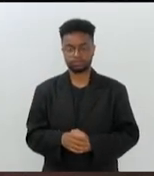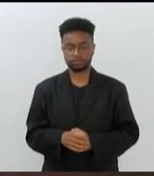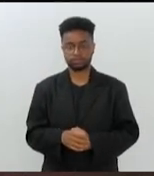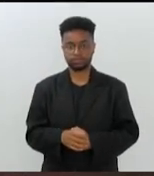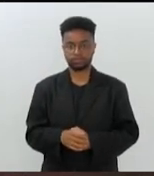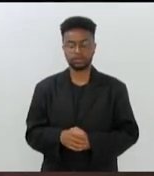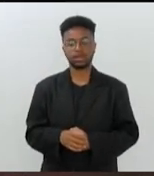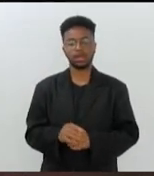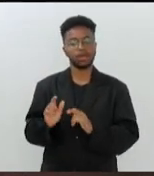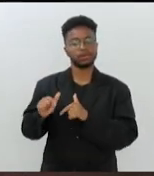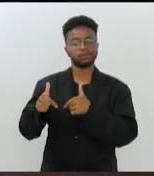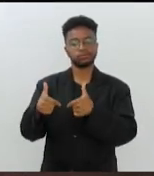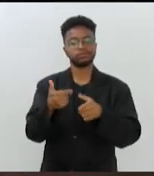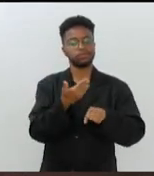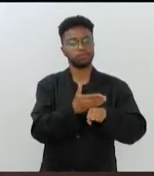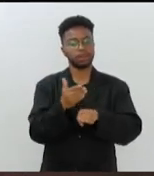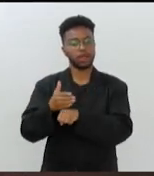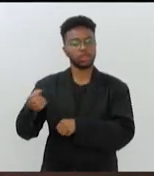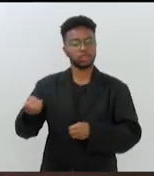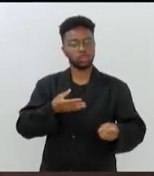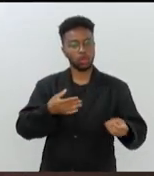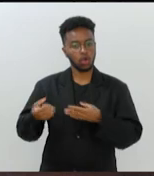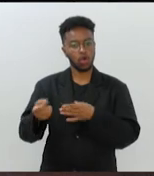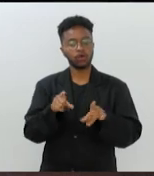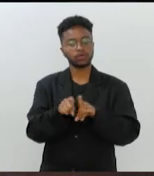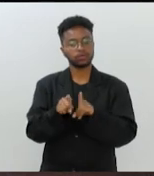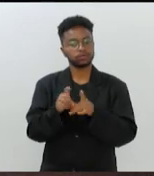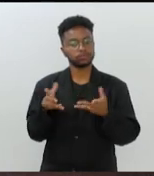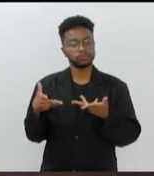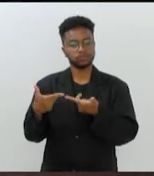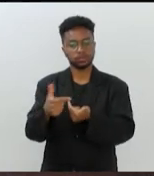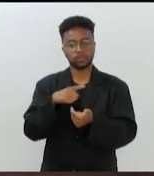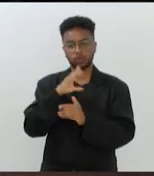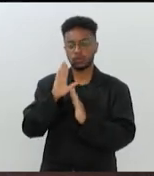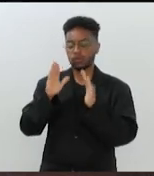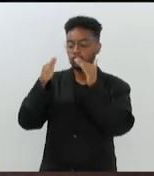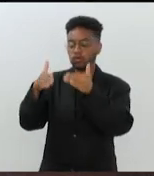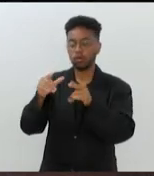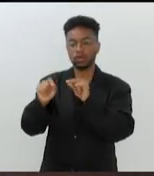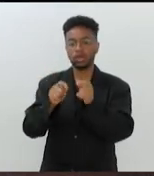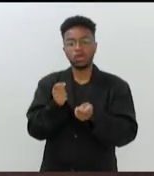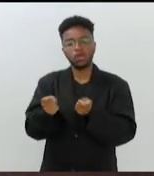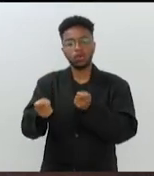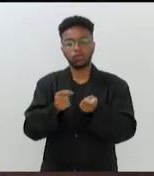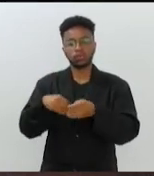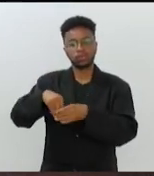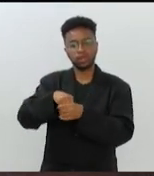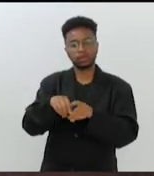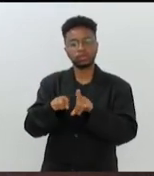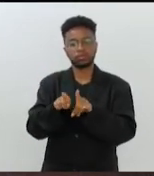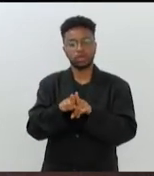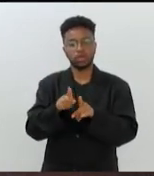vem adotando práticas modernas e eficazes com foco no controle interno,